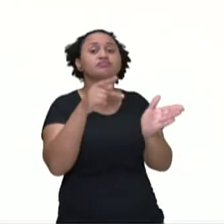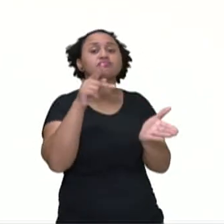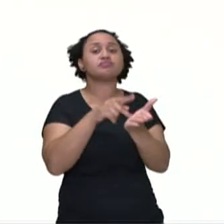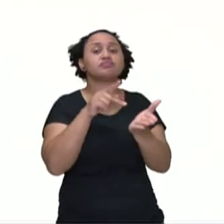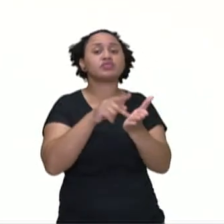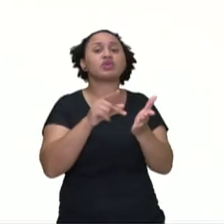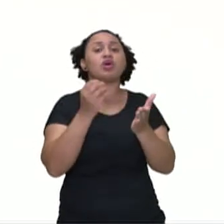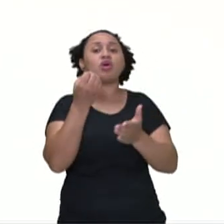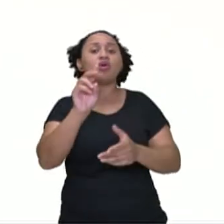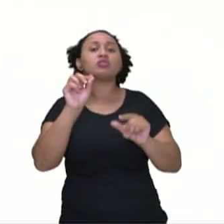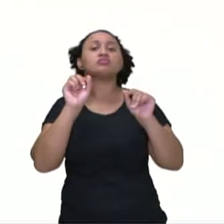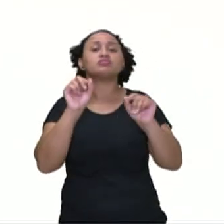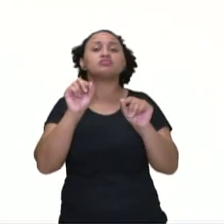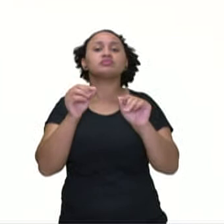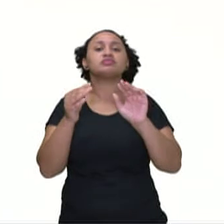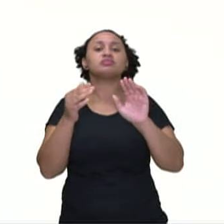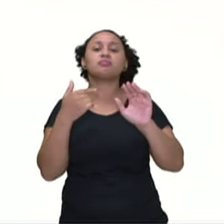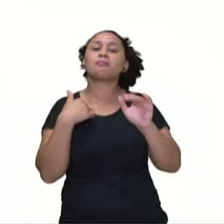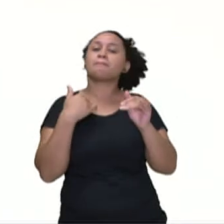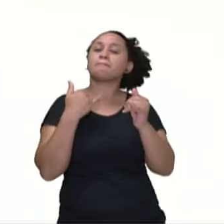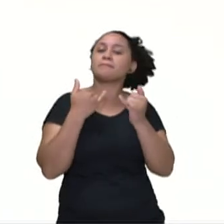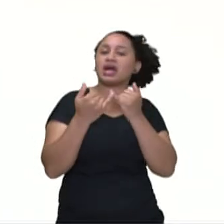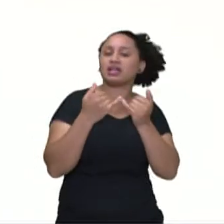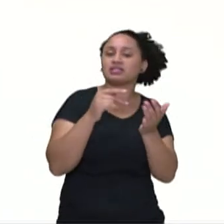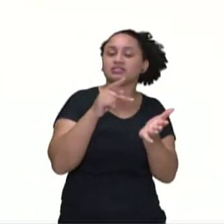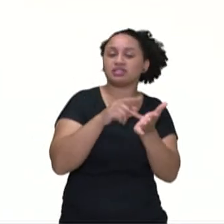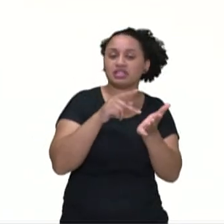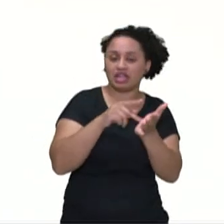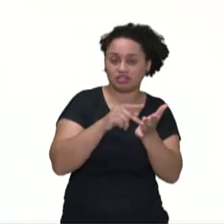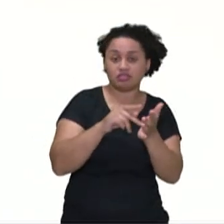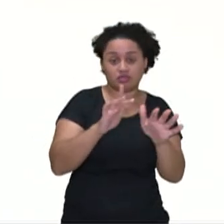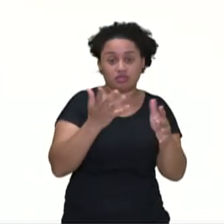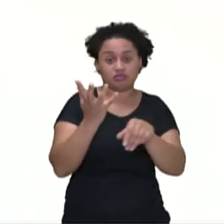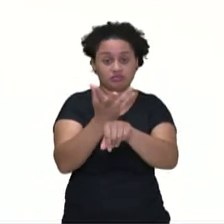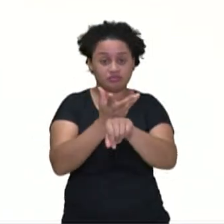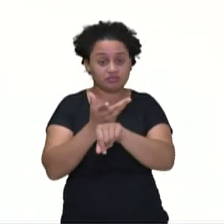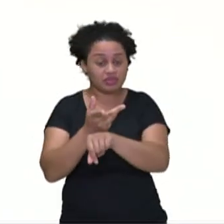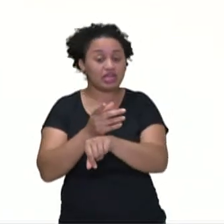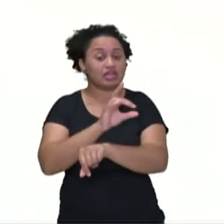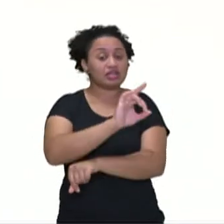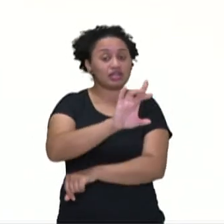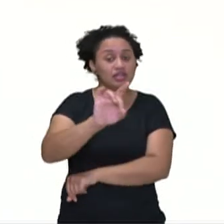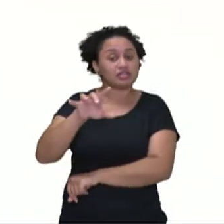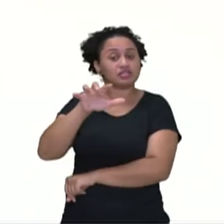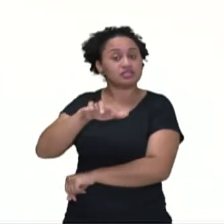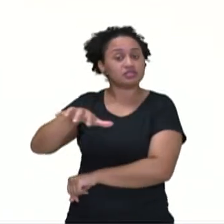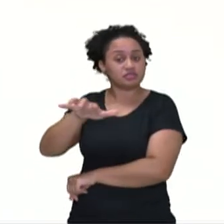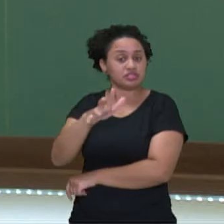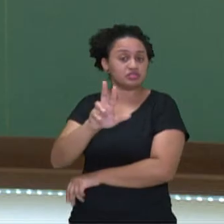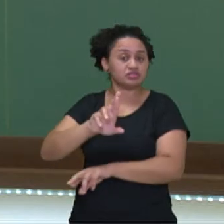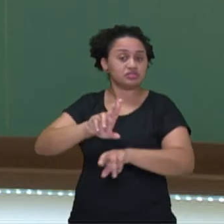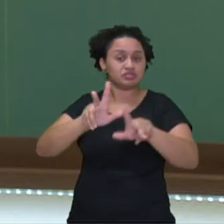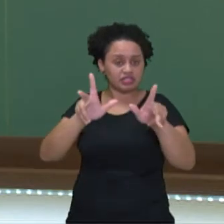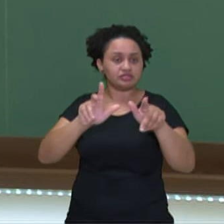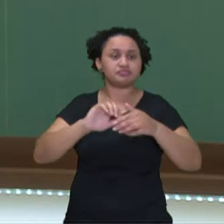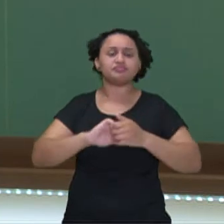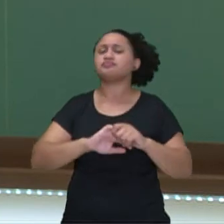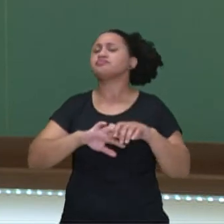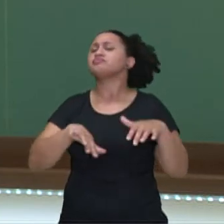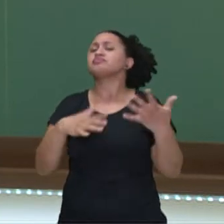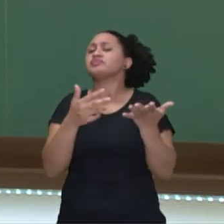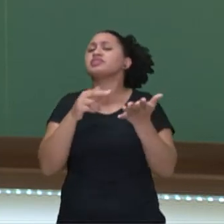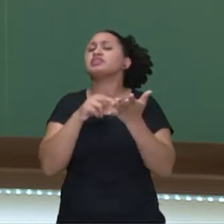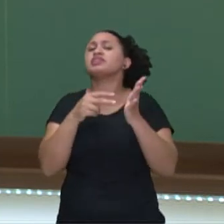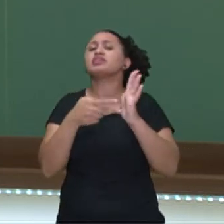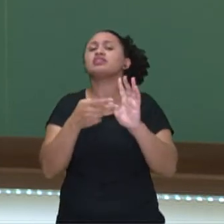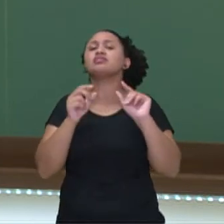parece verdade, a partir do que é persuasivo em cada caso particular. O que o Aristóteles está dizendo